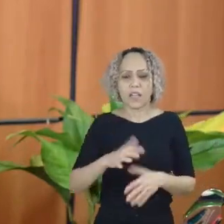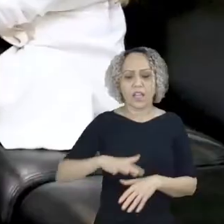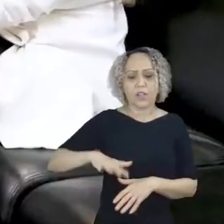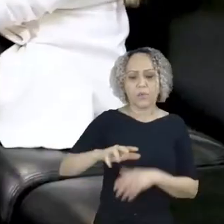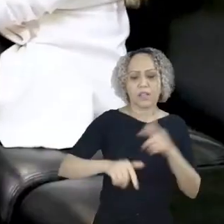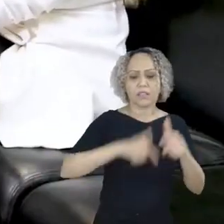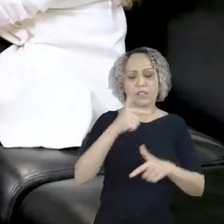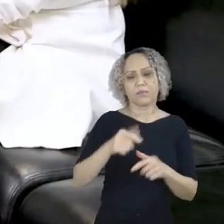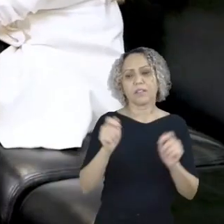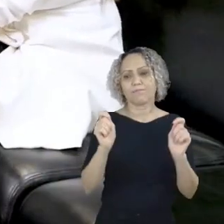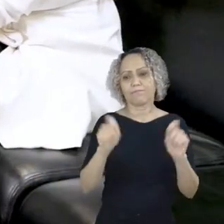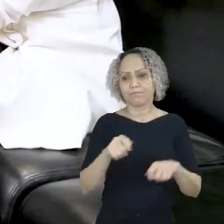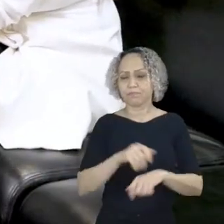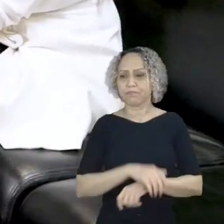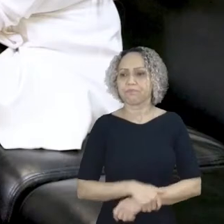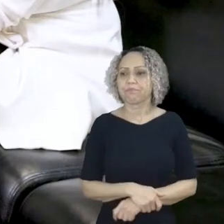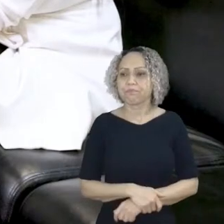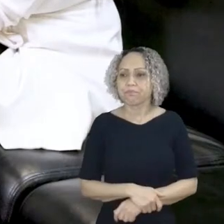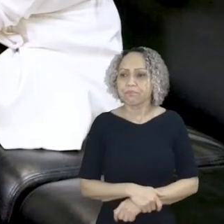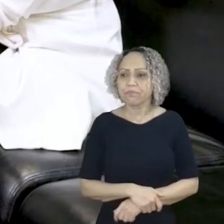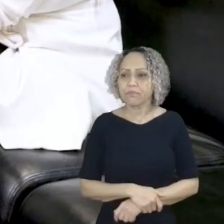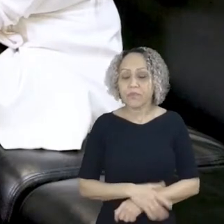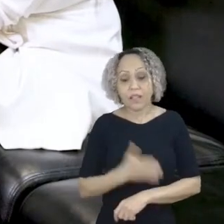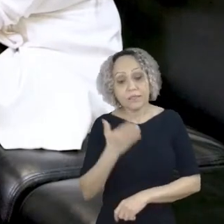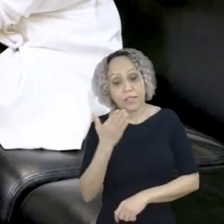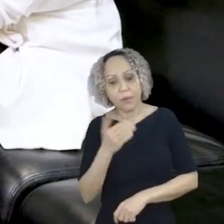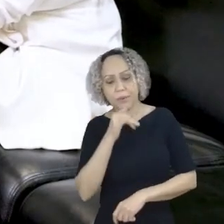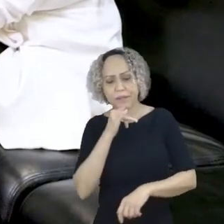possa ter. Sobre a questão da